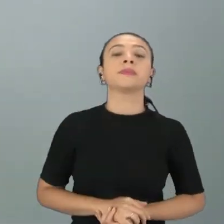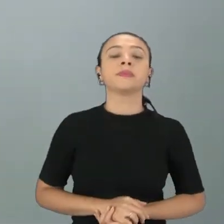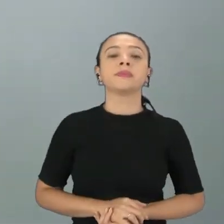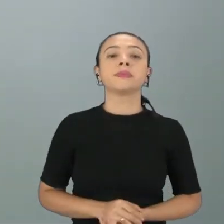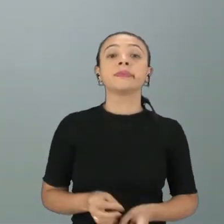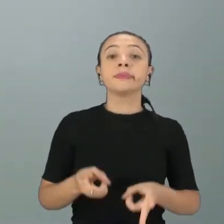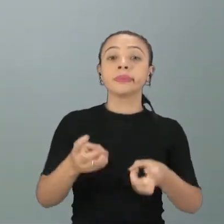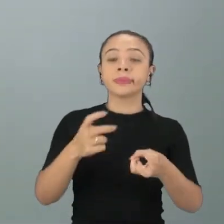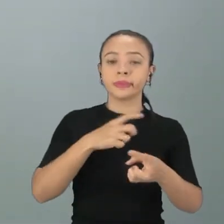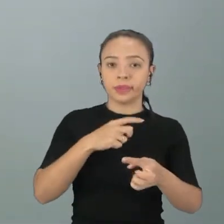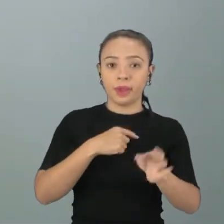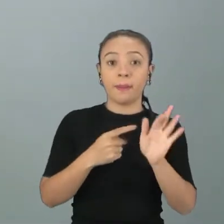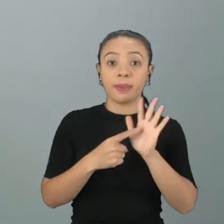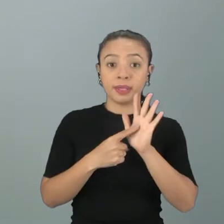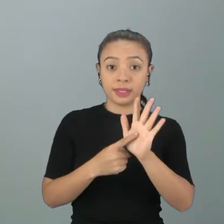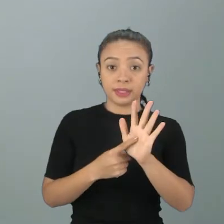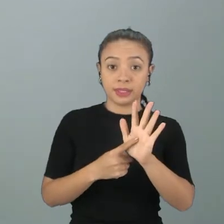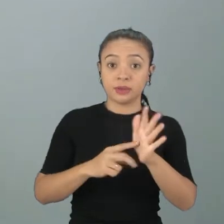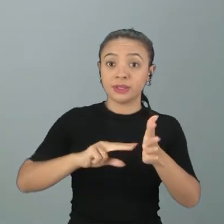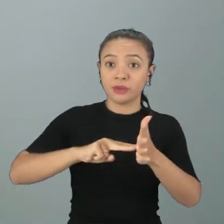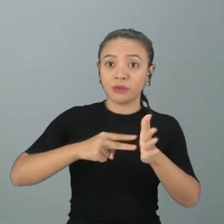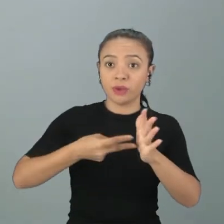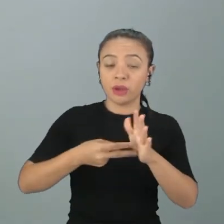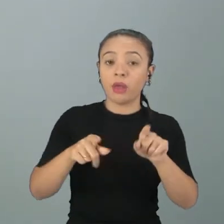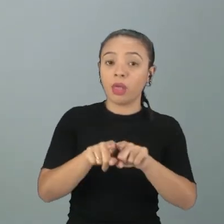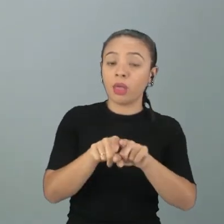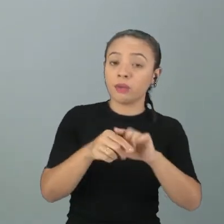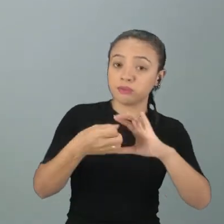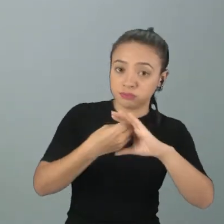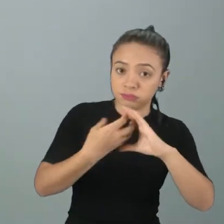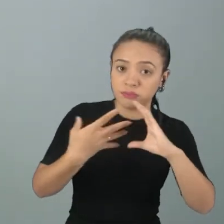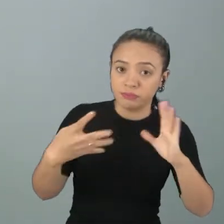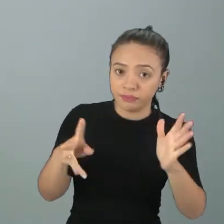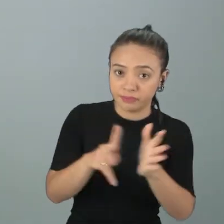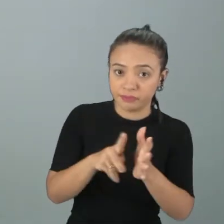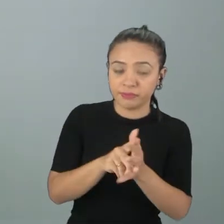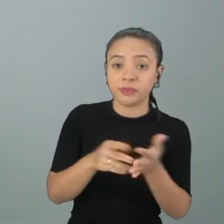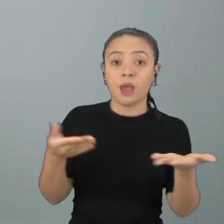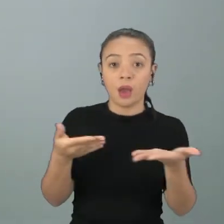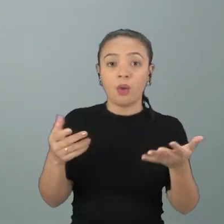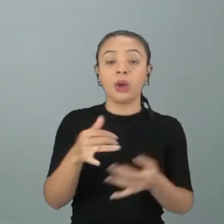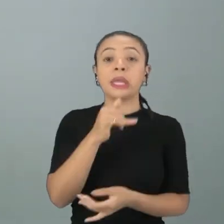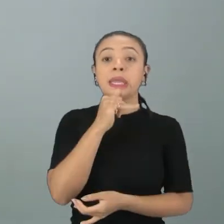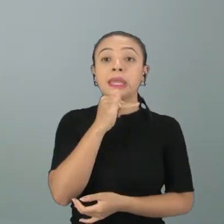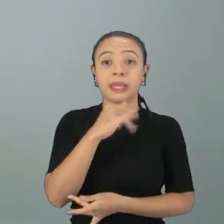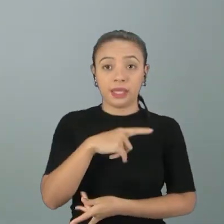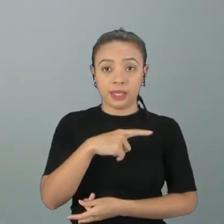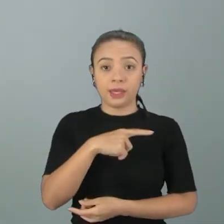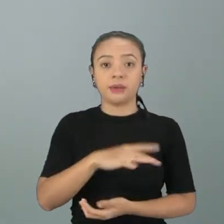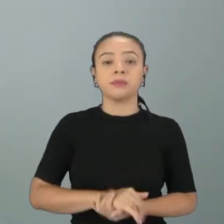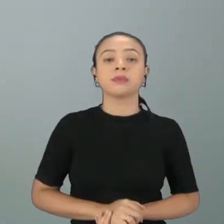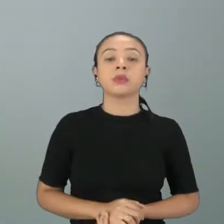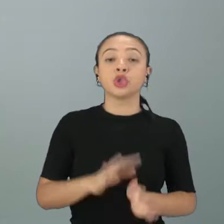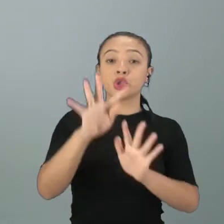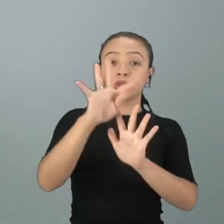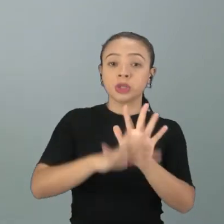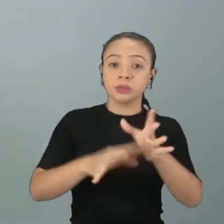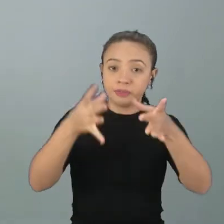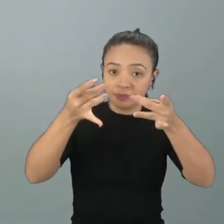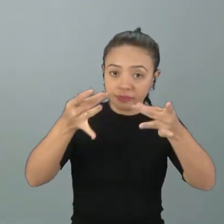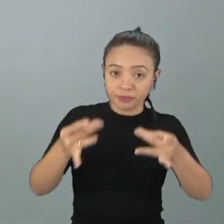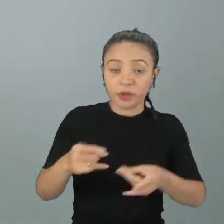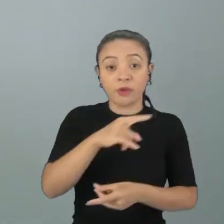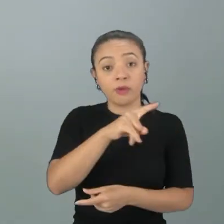o conceito, vimos também algumas características. Agora você vai ver um exemplo de texto descritivo, para que